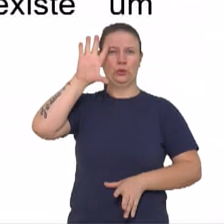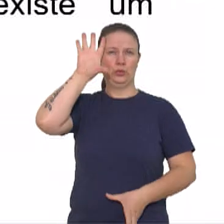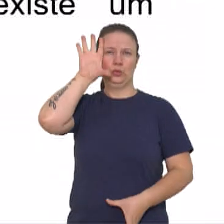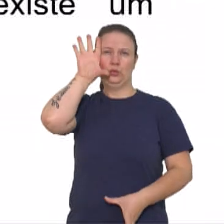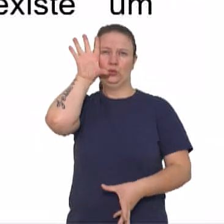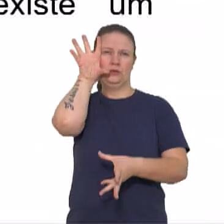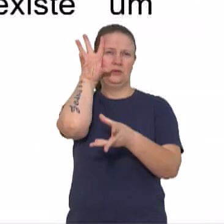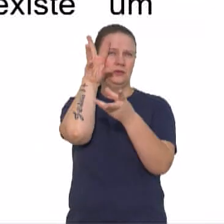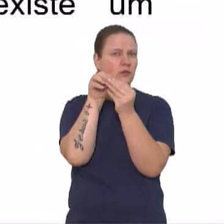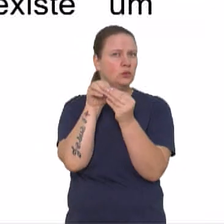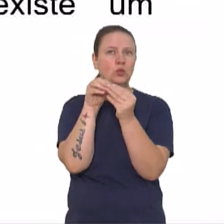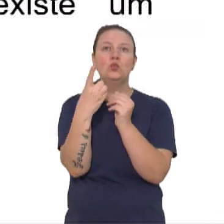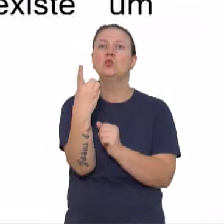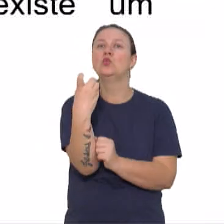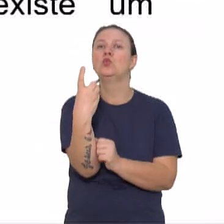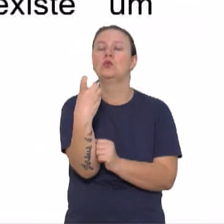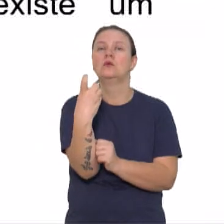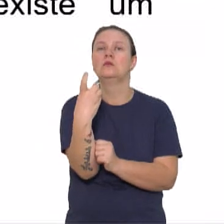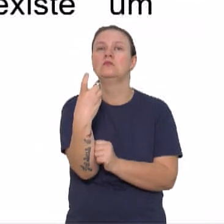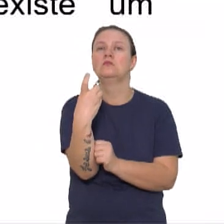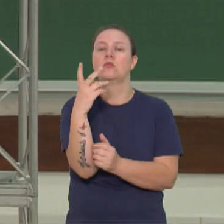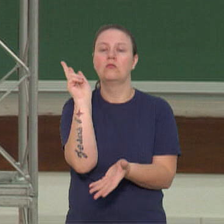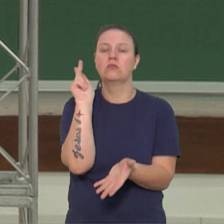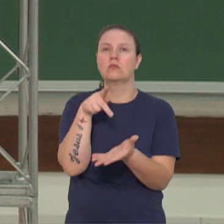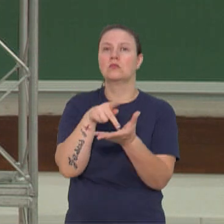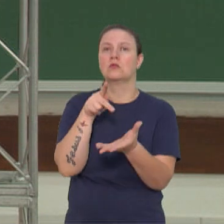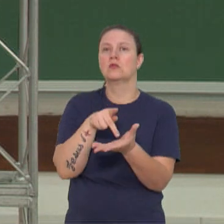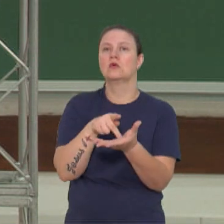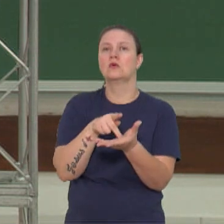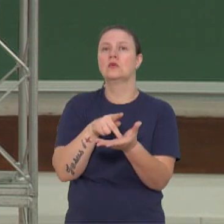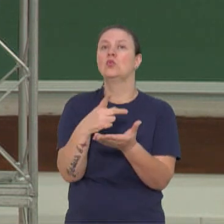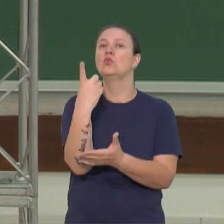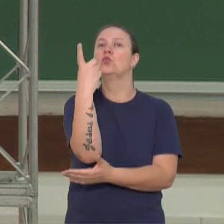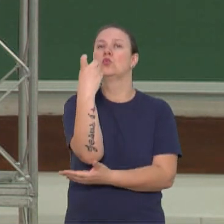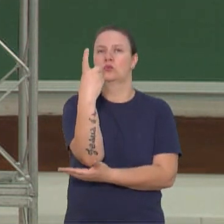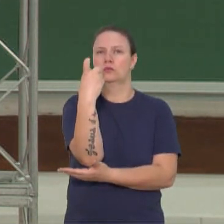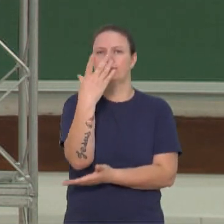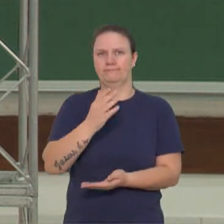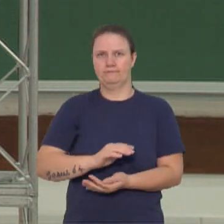entendimento universal, uma verdade absoluta.